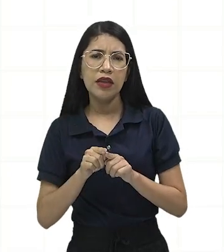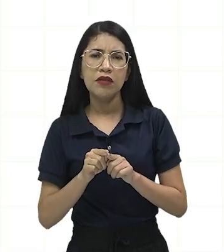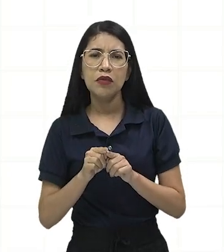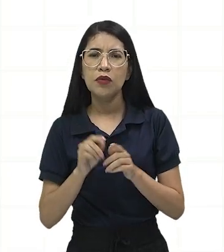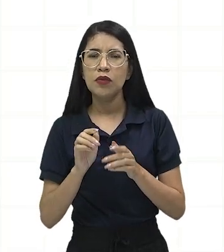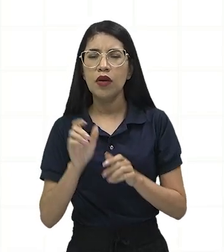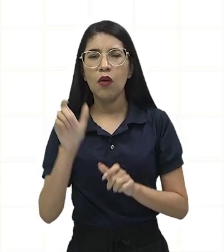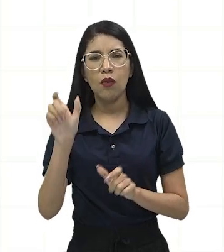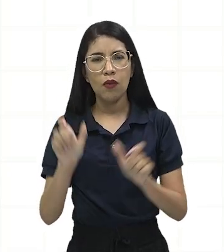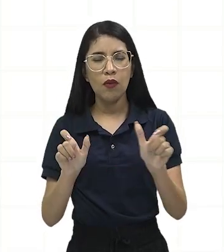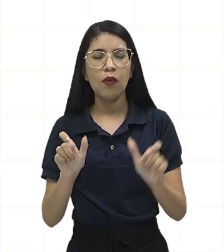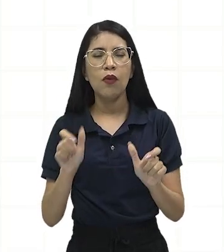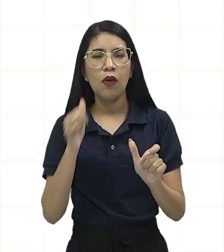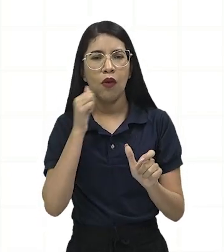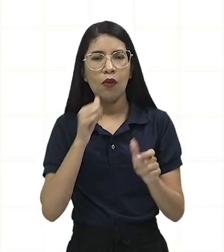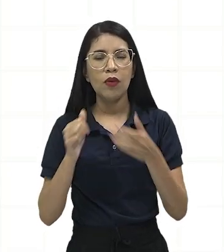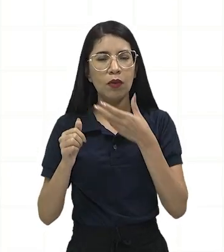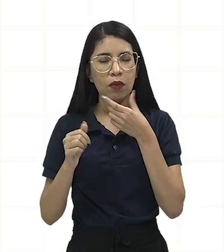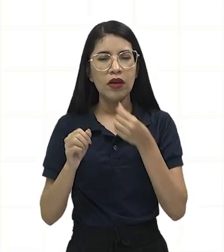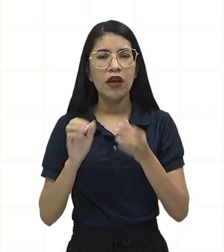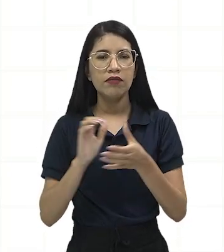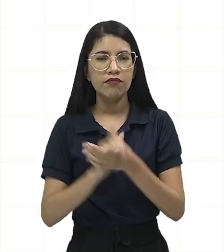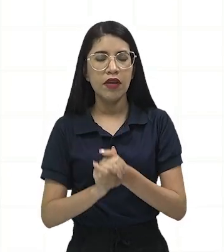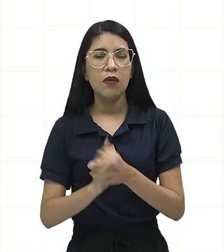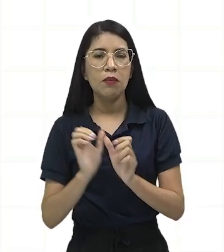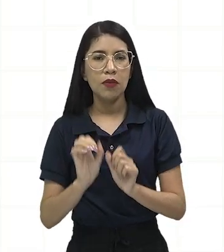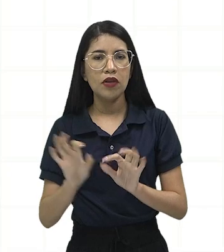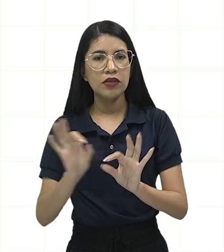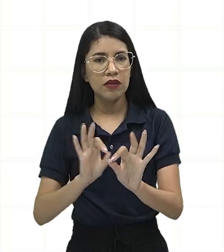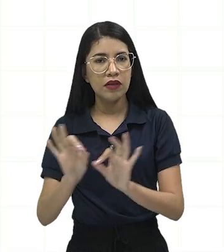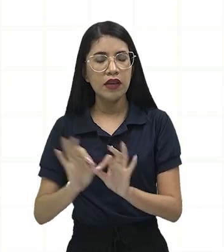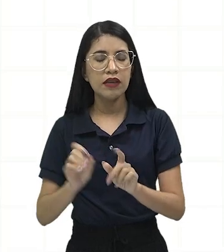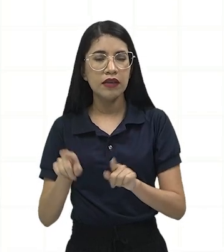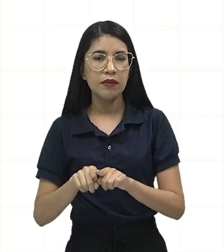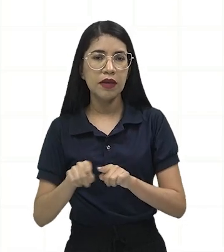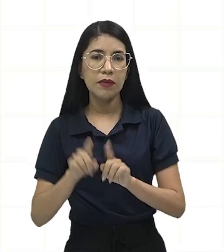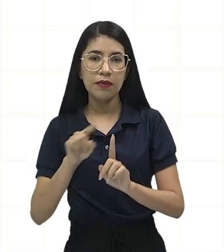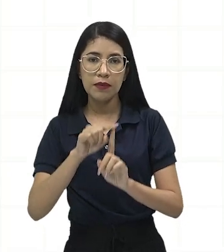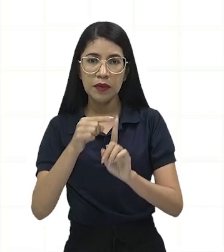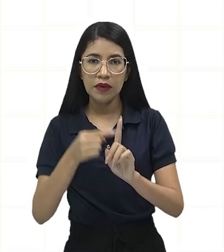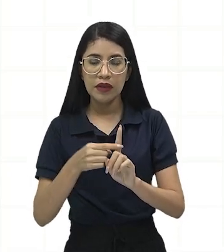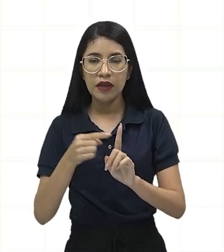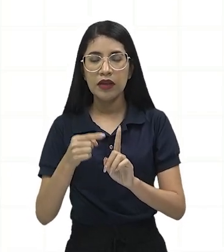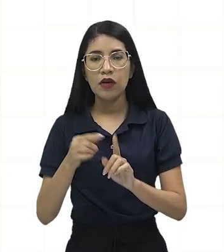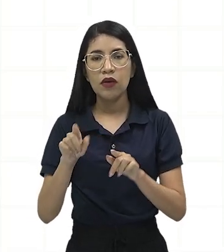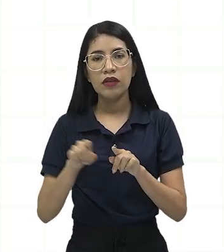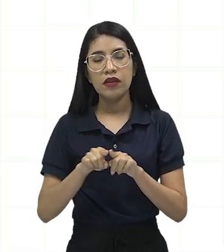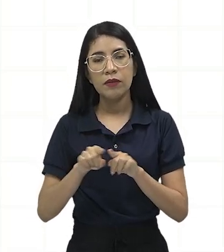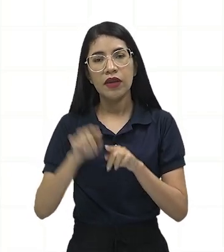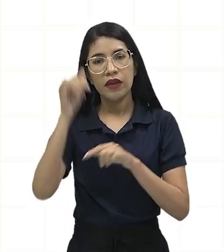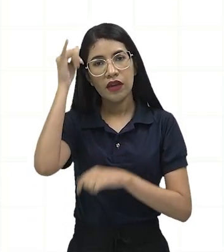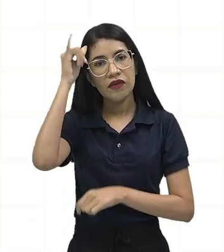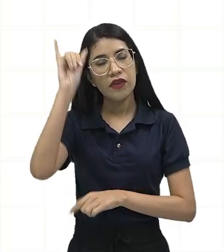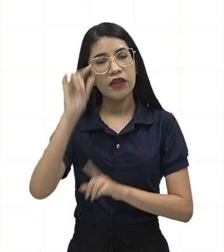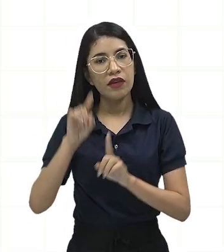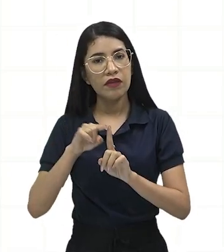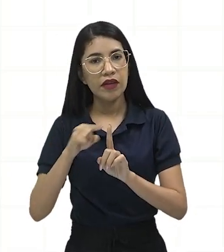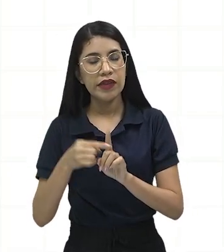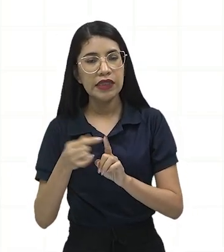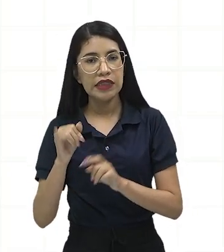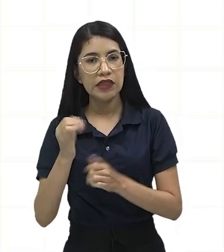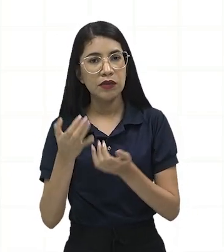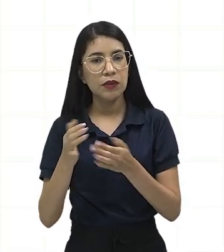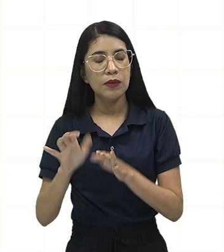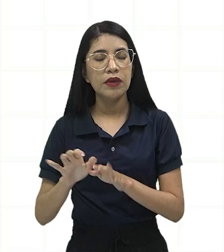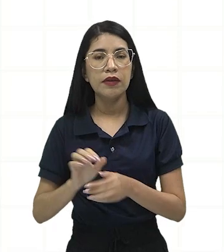em geral podem se preparar, se planejar para uma gravidez, né, ou para evitar uma gravidez indesejada.